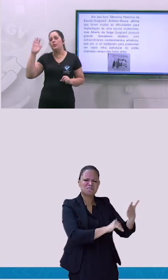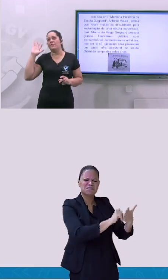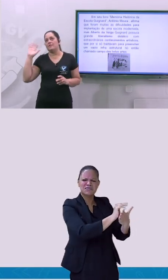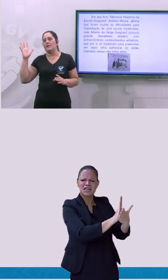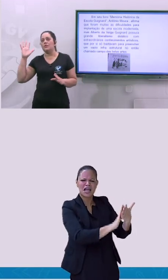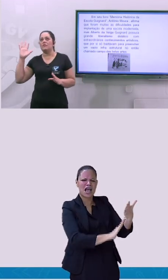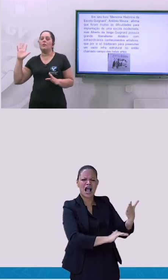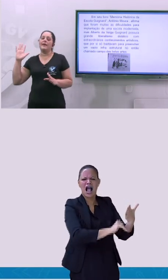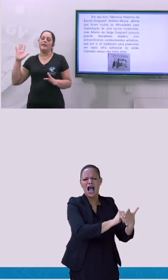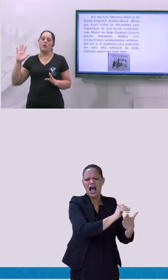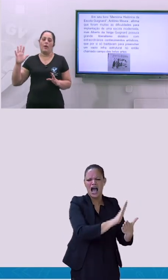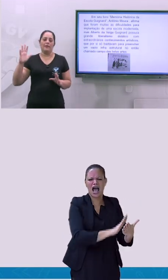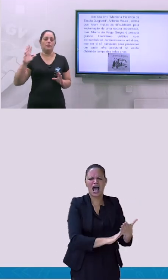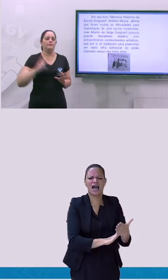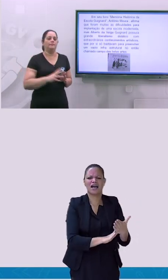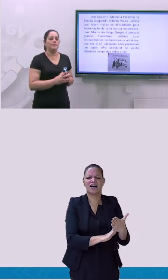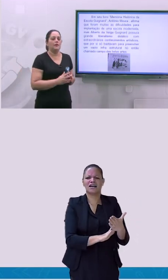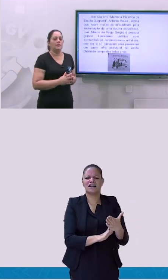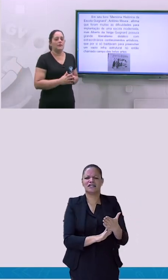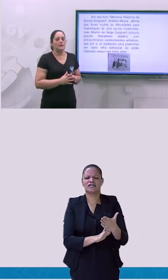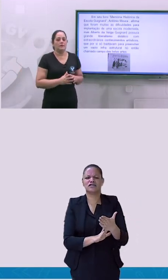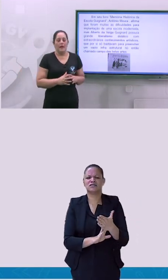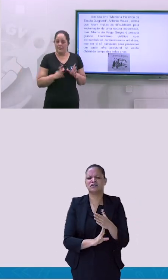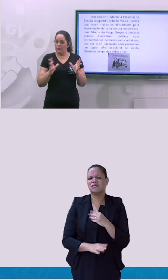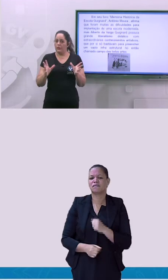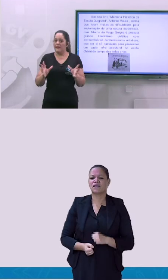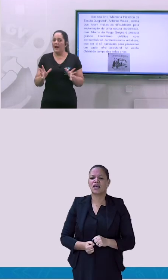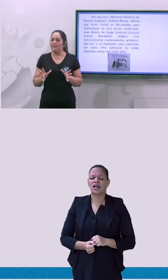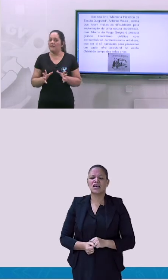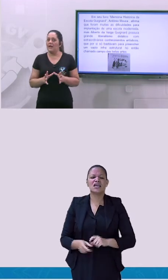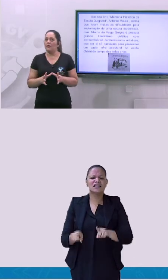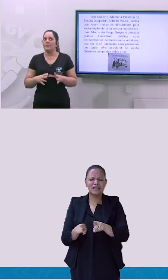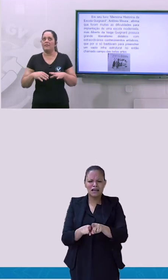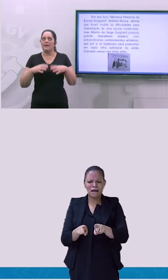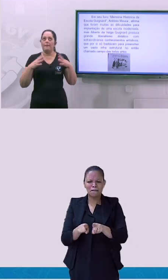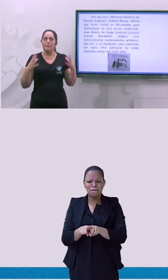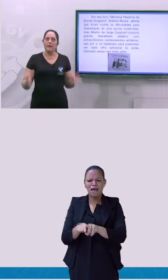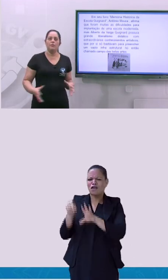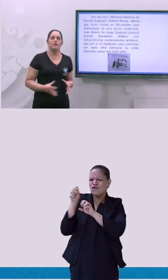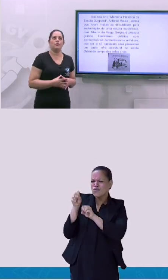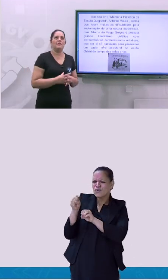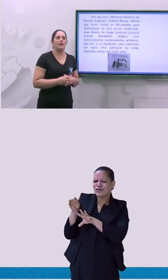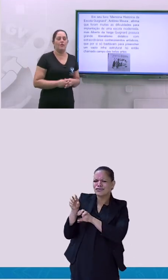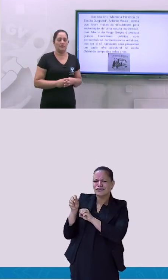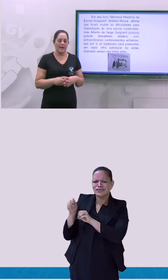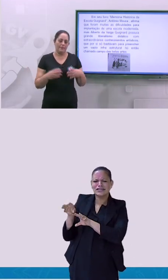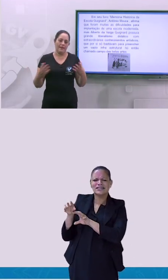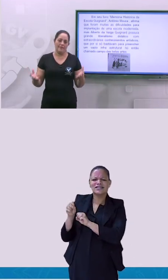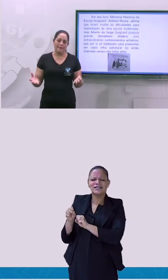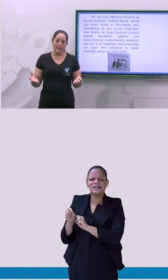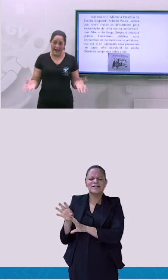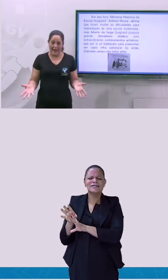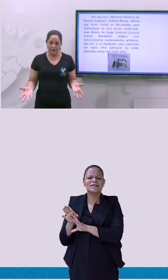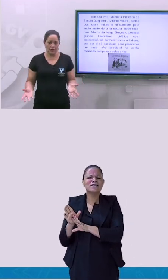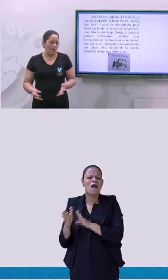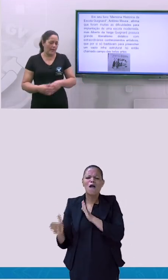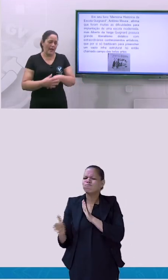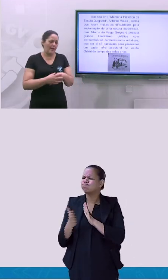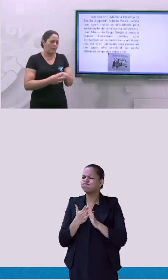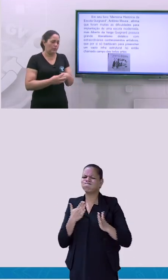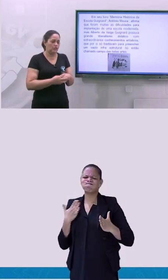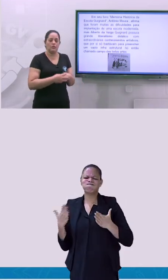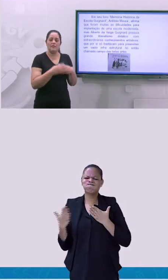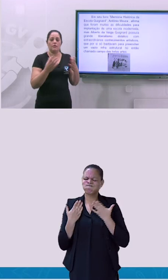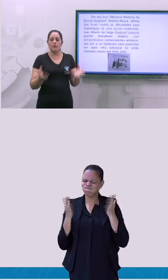em 1944, as dificuldades que eram para se abrir uma instituição voltada para a arte.